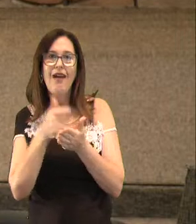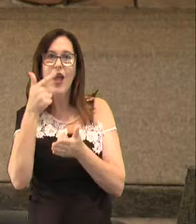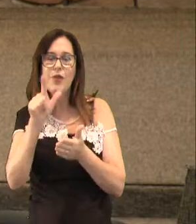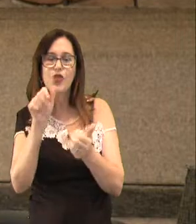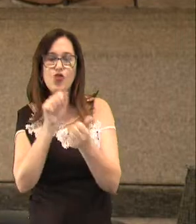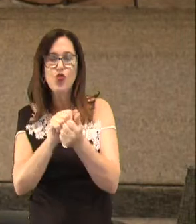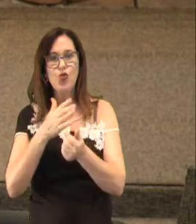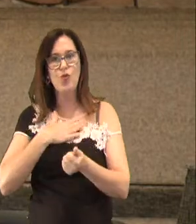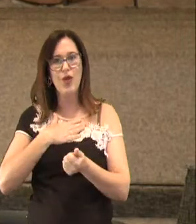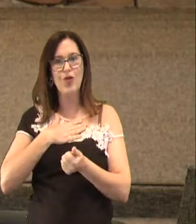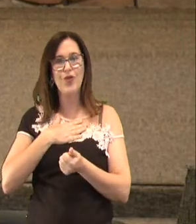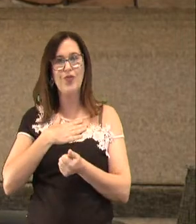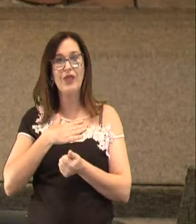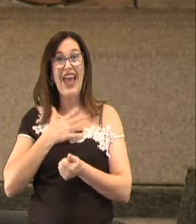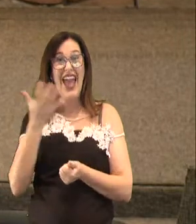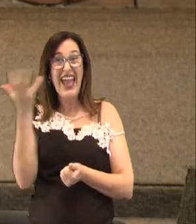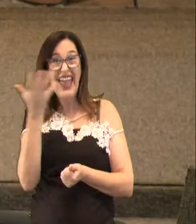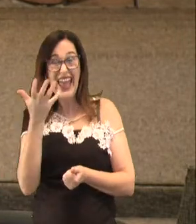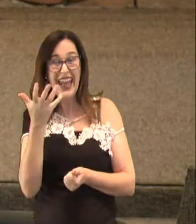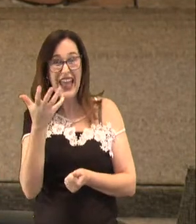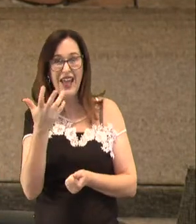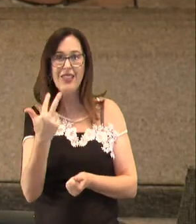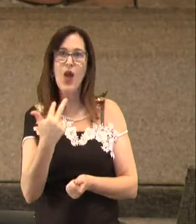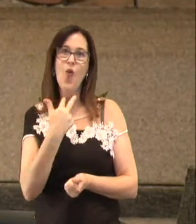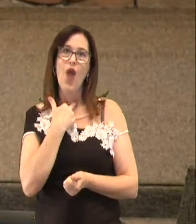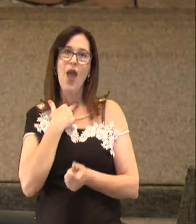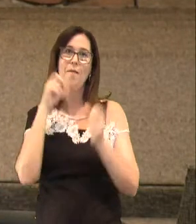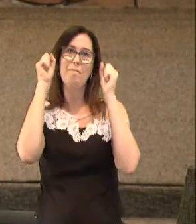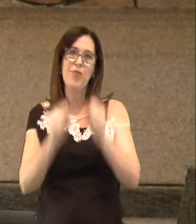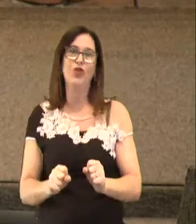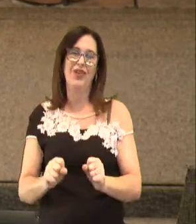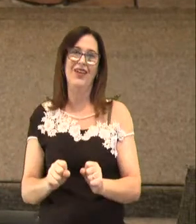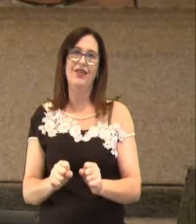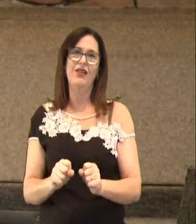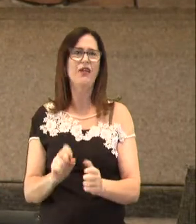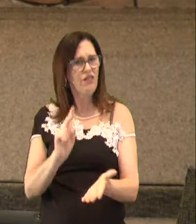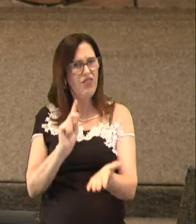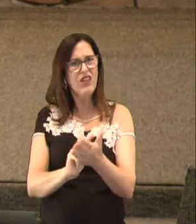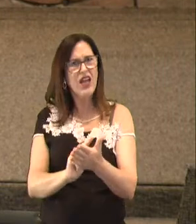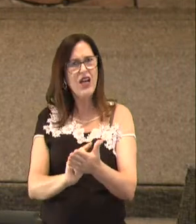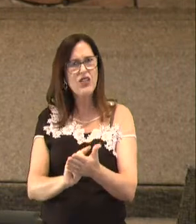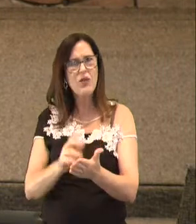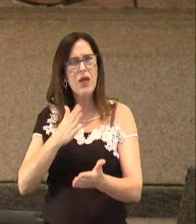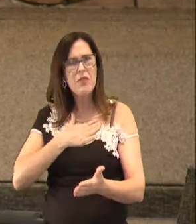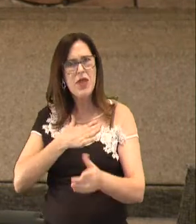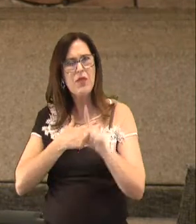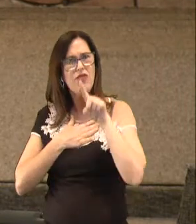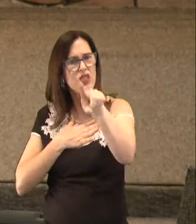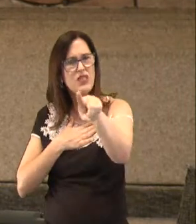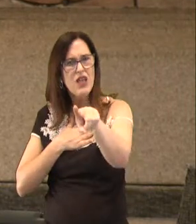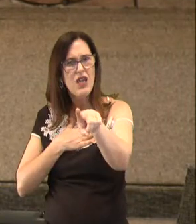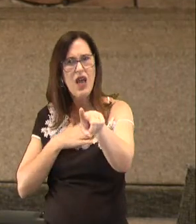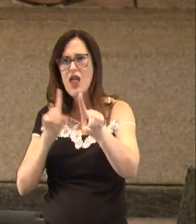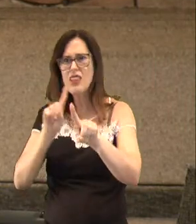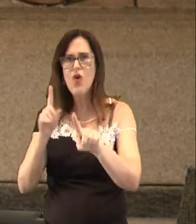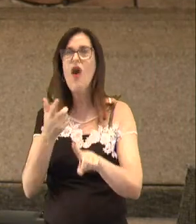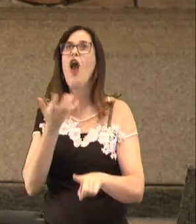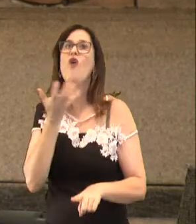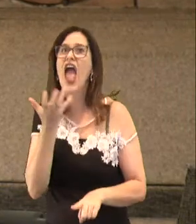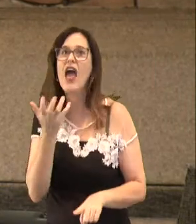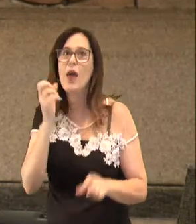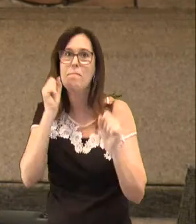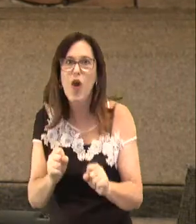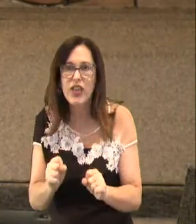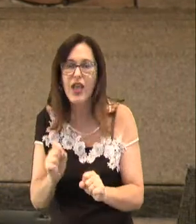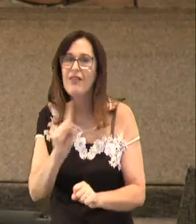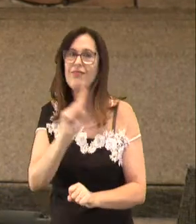comigo: querer não é poder. E realmente, para mim e para você, querer não é poder,